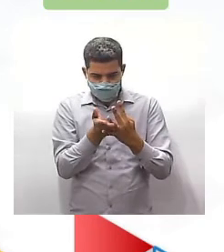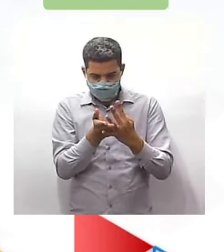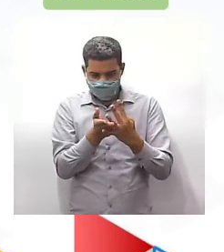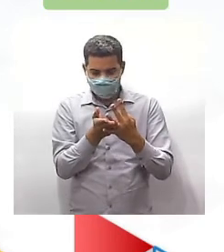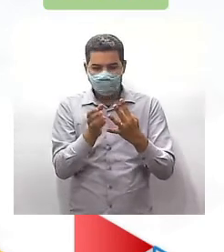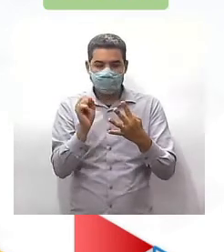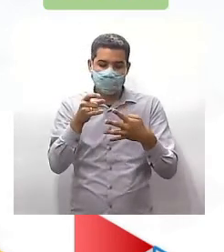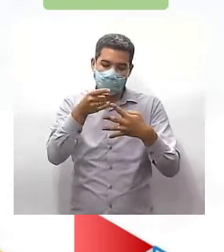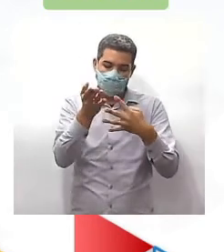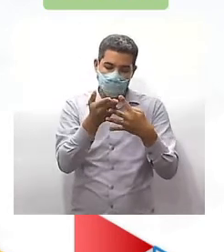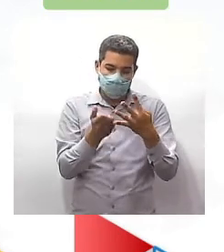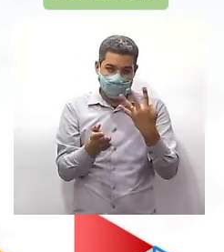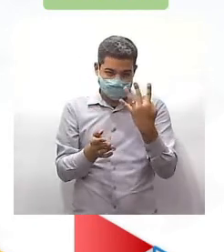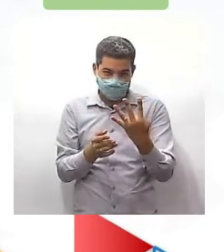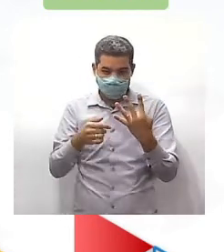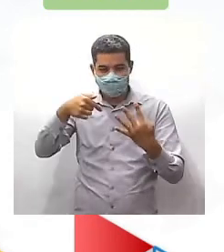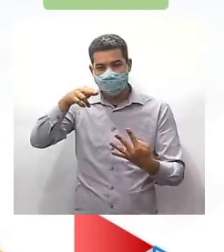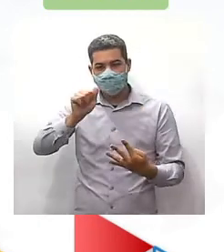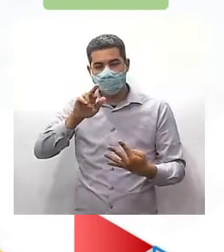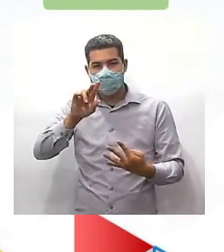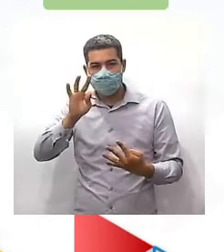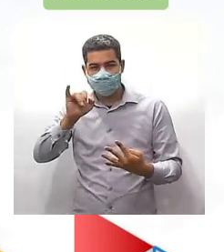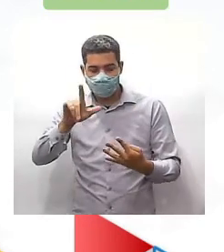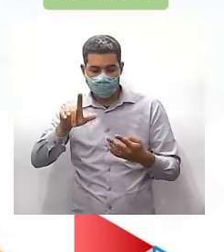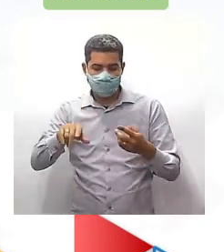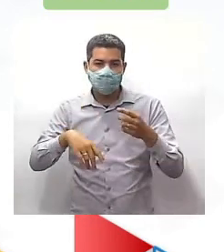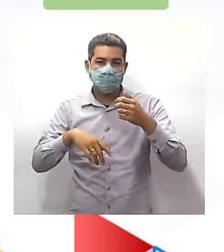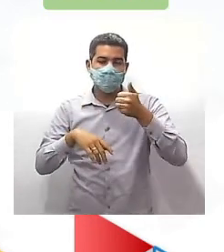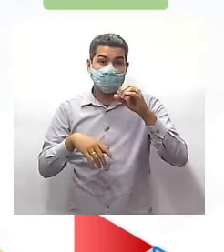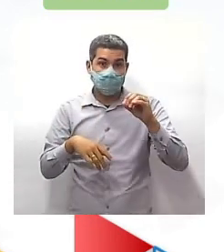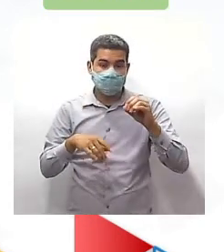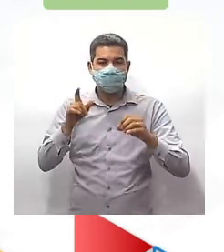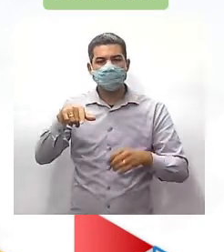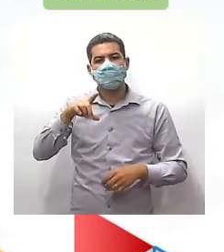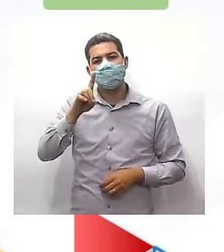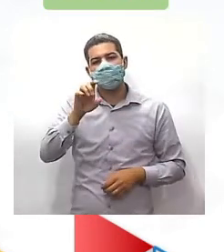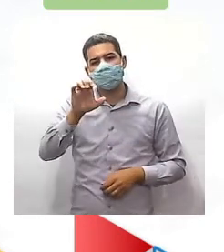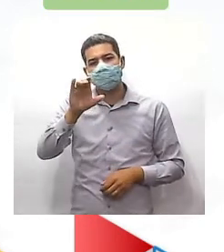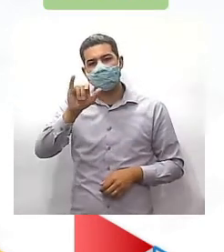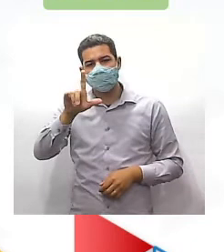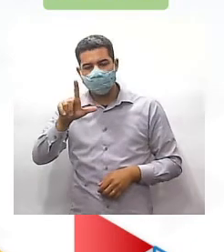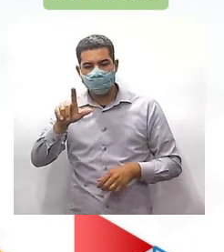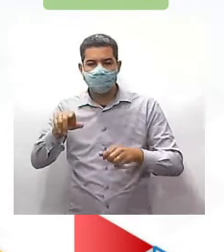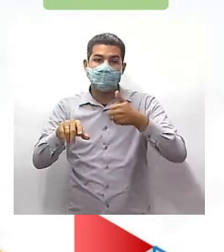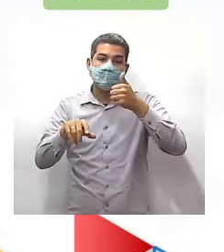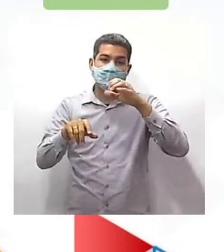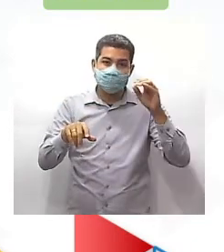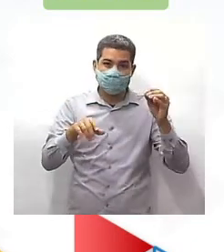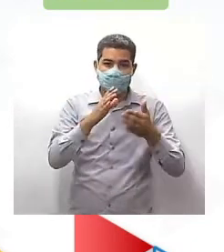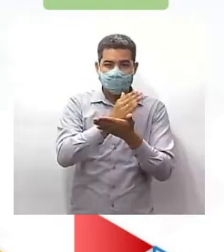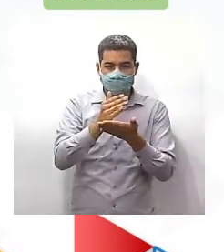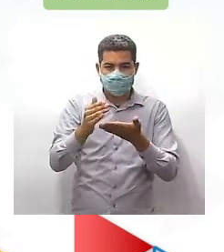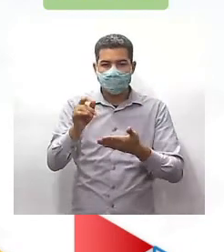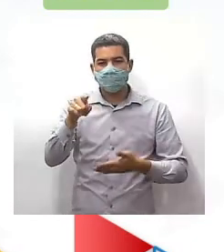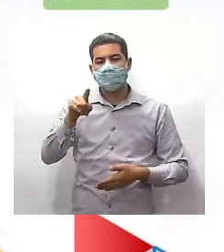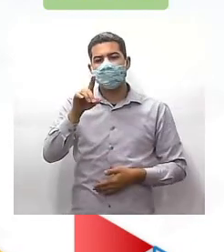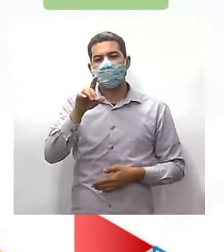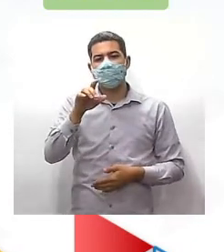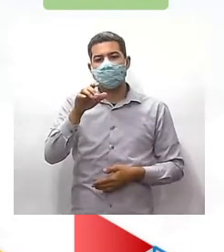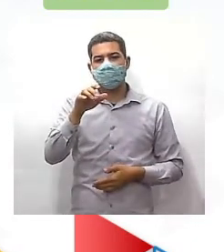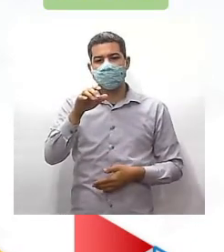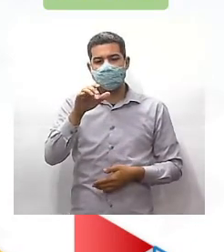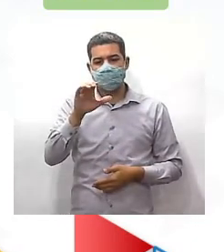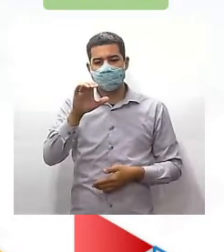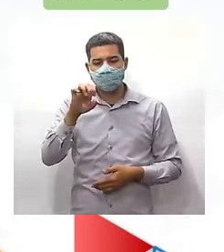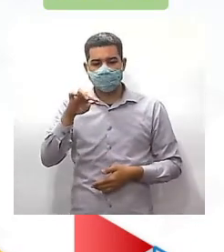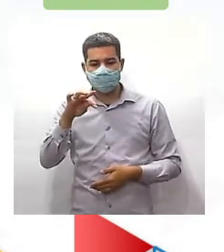quartil. Se eu dividir em 10 partes iguais, eu tenho um decil. Se eu dividir em 100 partes iguais, eu tenho um centil, tá bom? Isso está lá